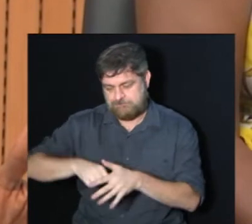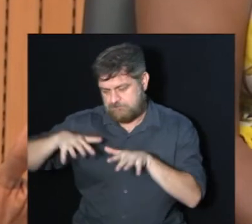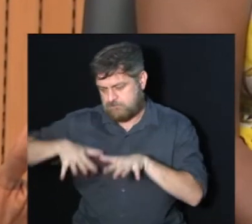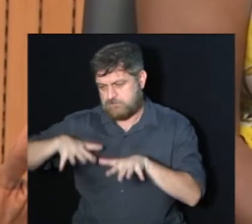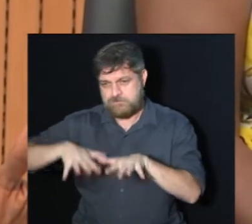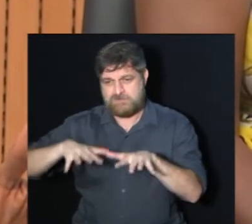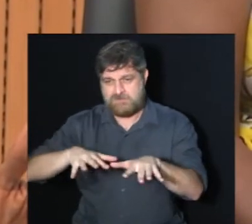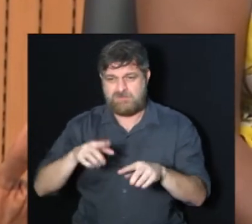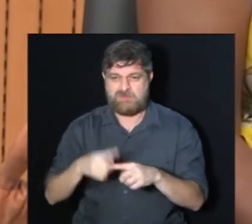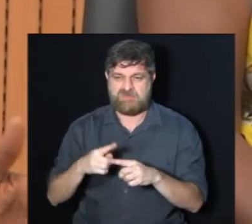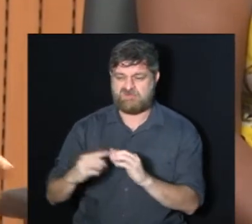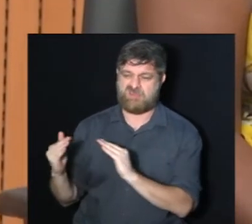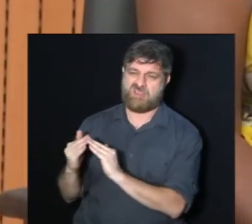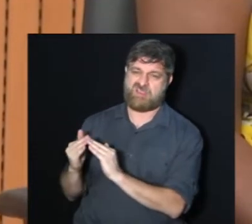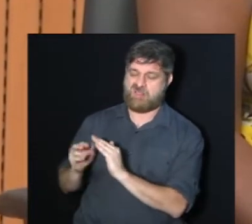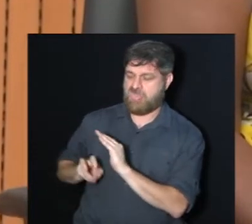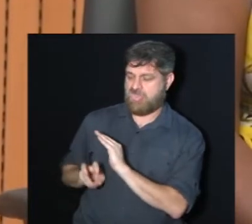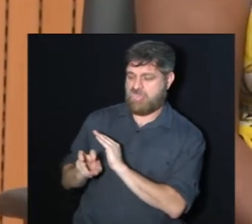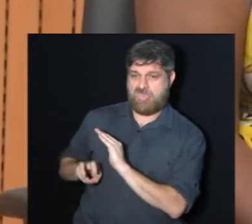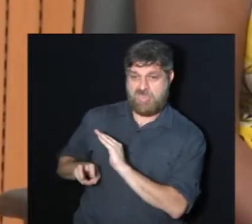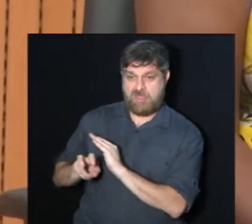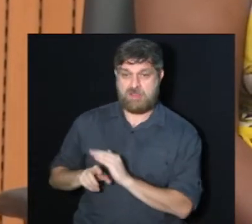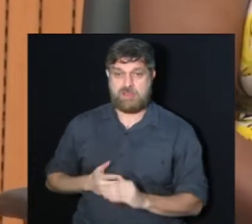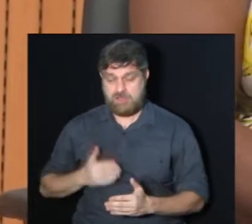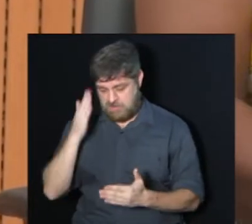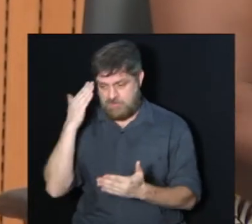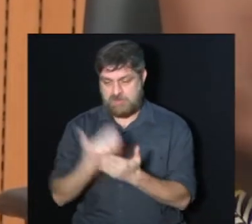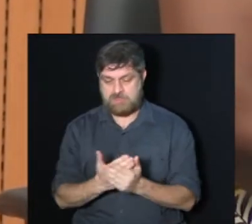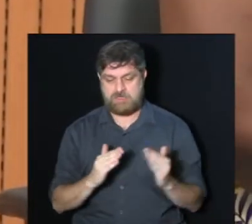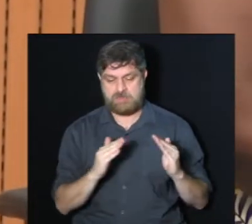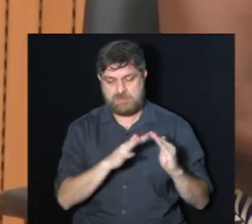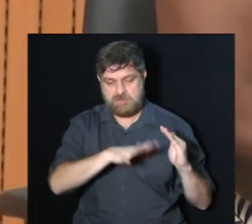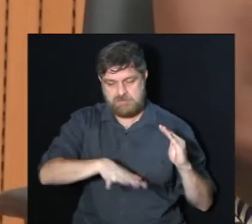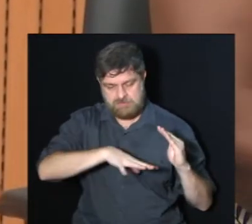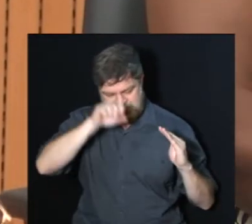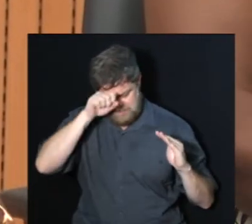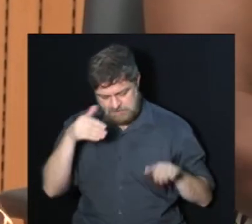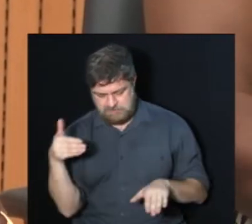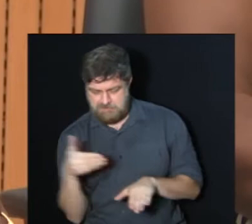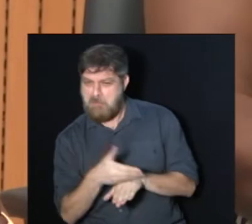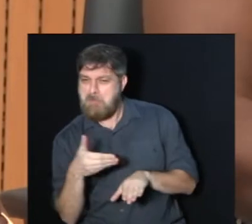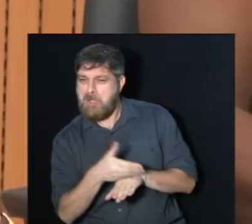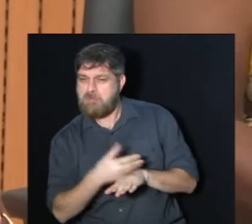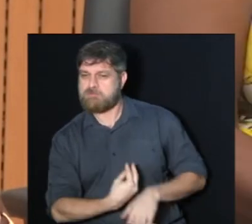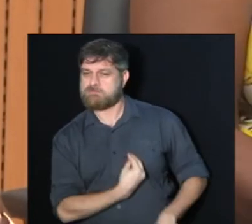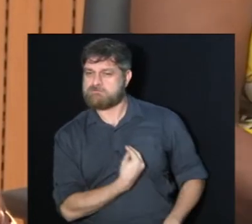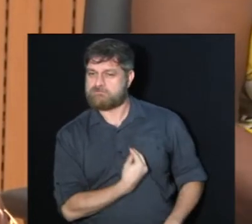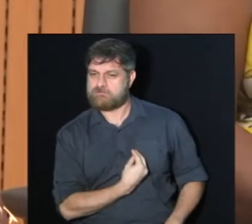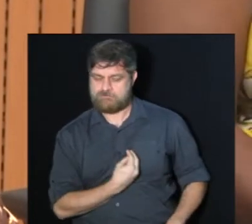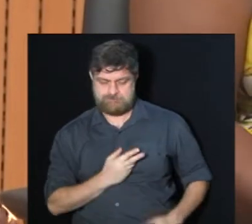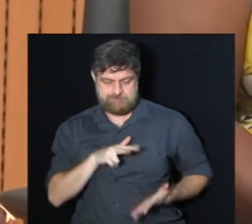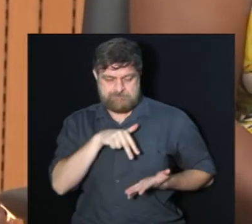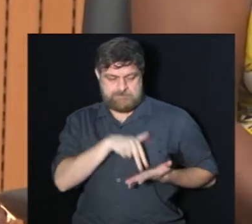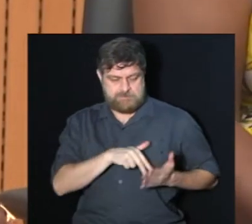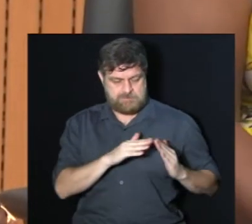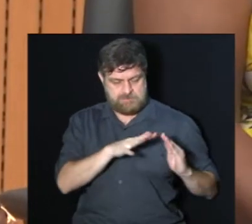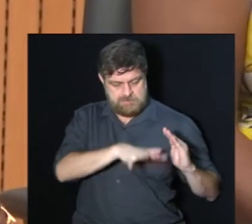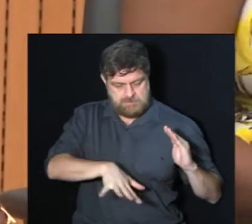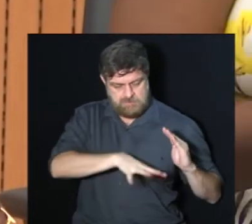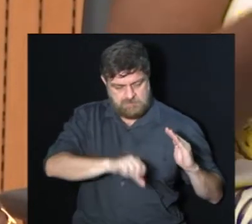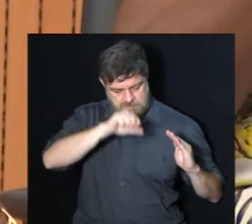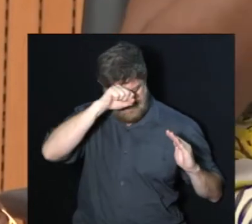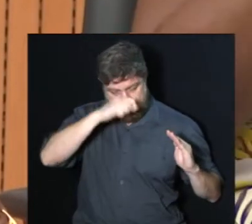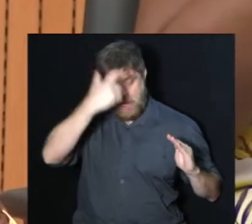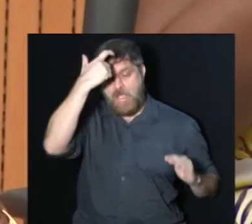saído de casa, ou é de terreiro. E, se é de terreiro, uma das coisas que tem que assumir é que eu sou